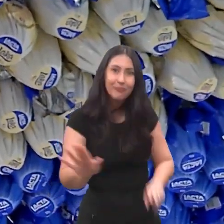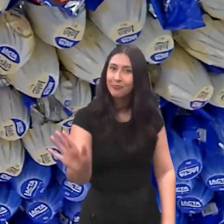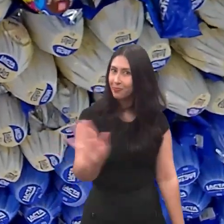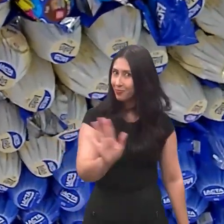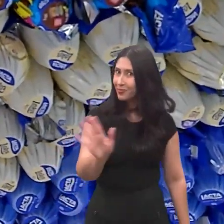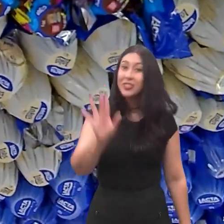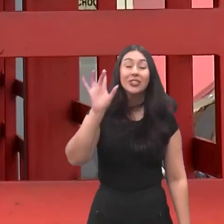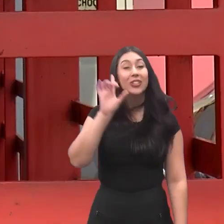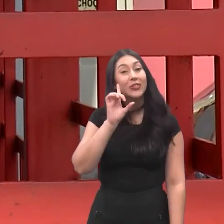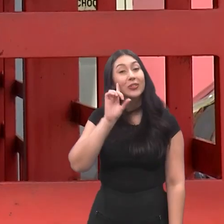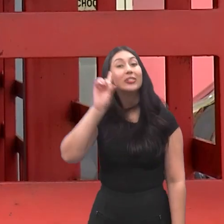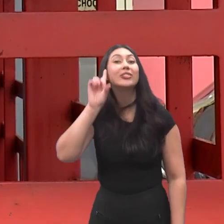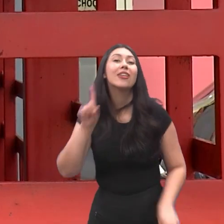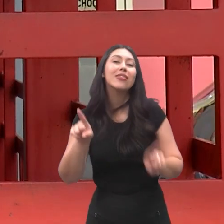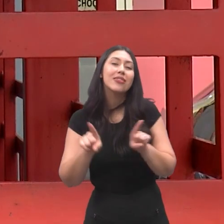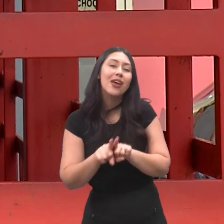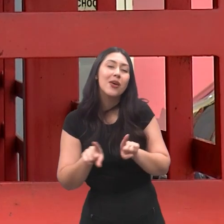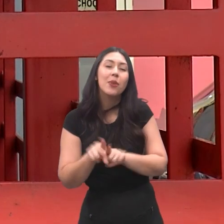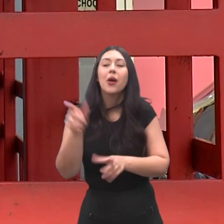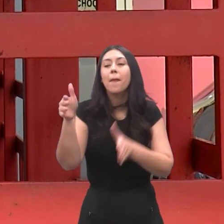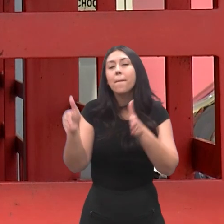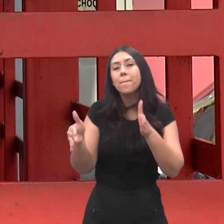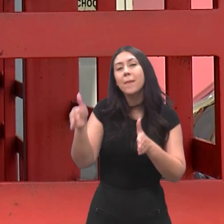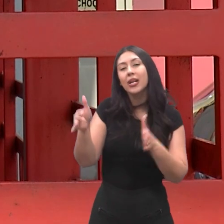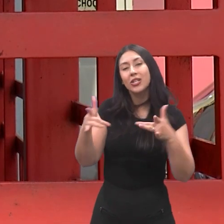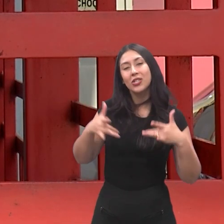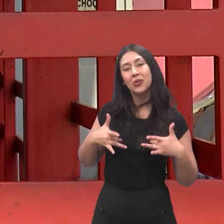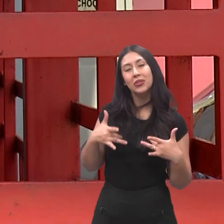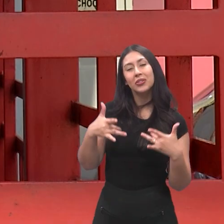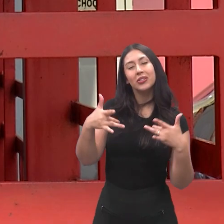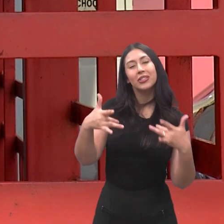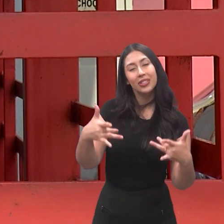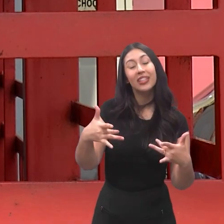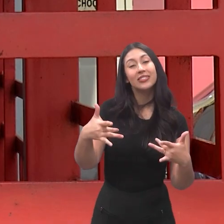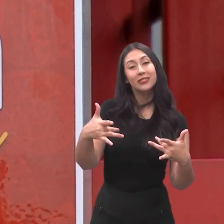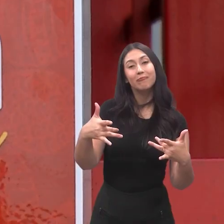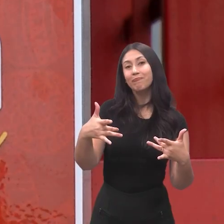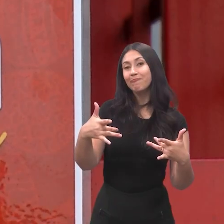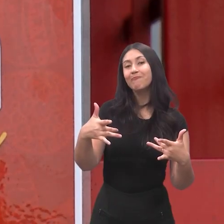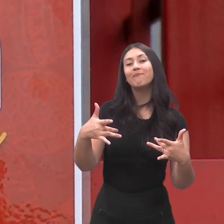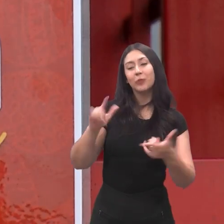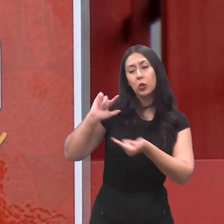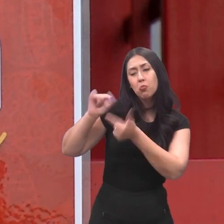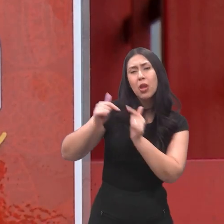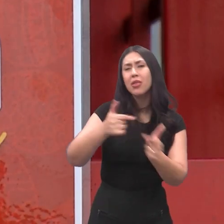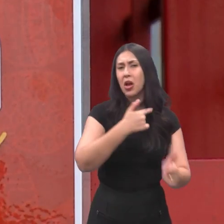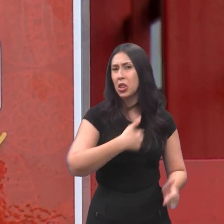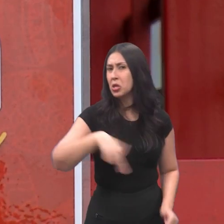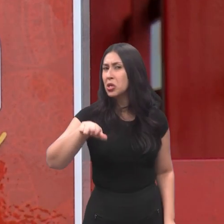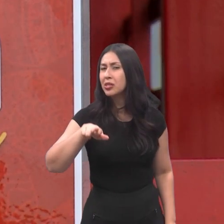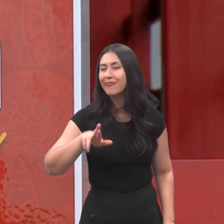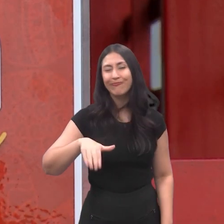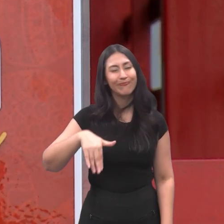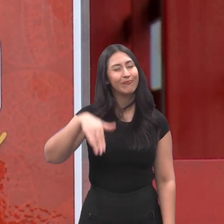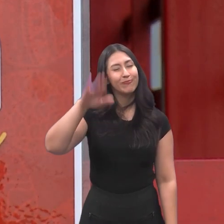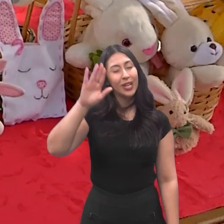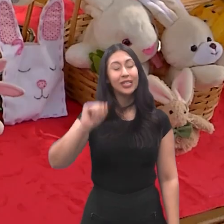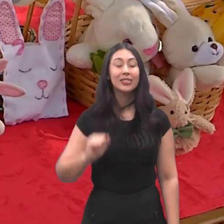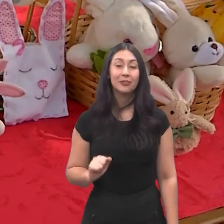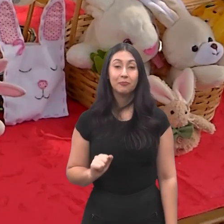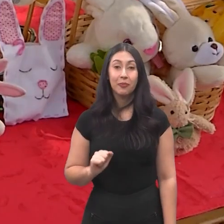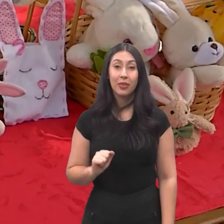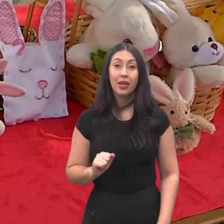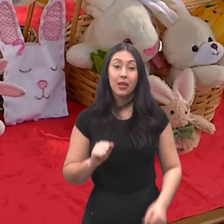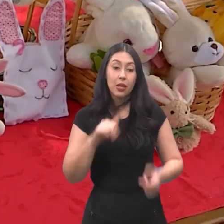vive a Páscoa. A data também é um período marcado por ações solidárias que vão além da tradição religiosa.